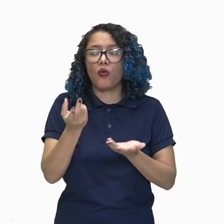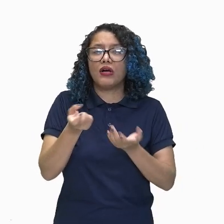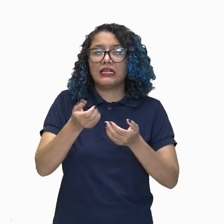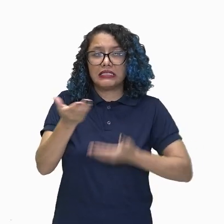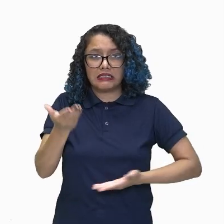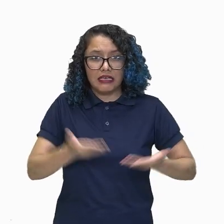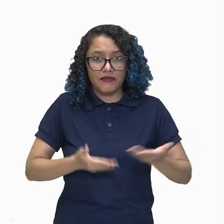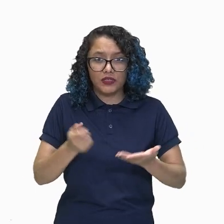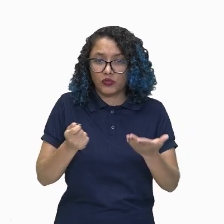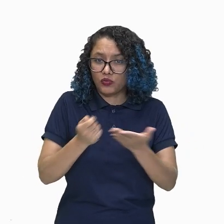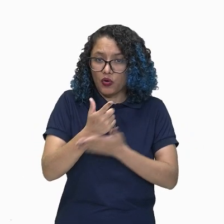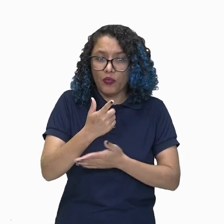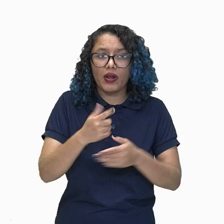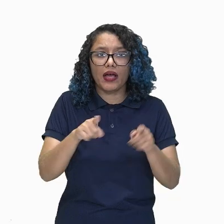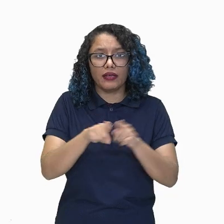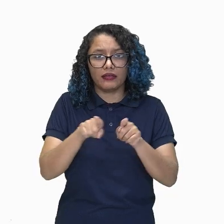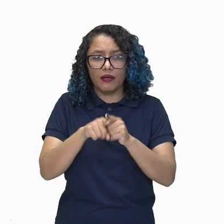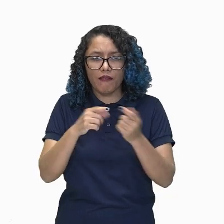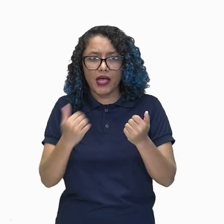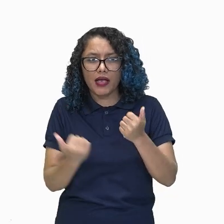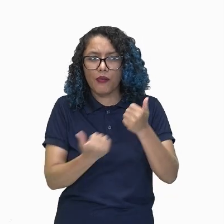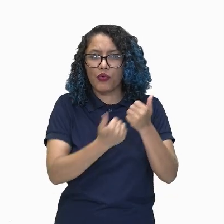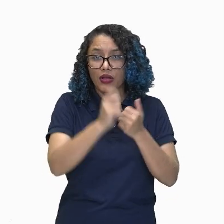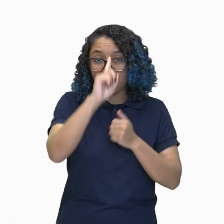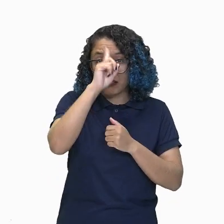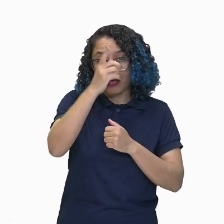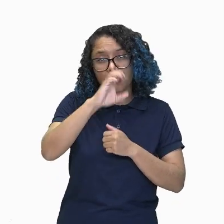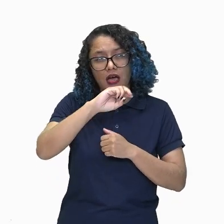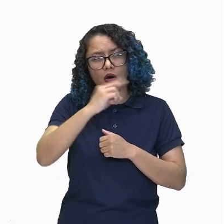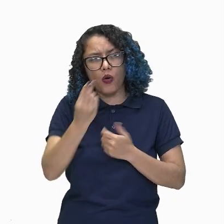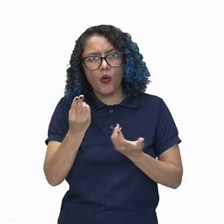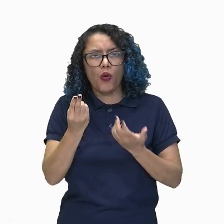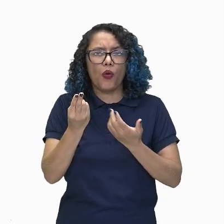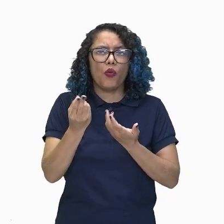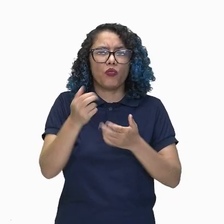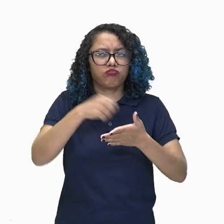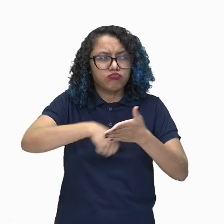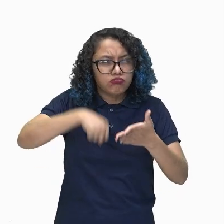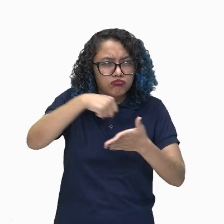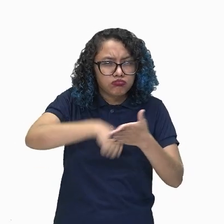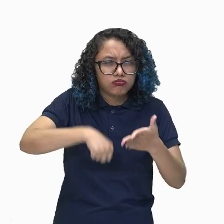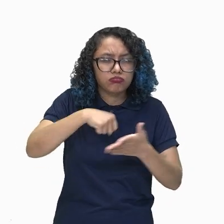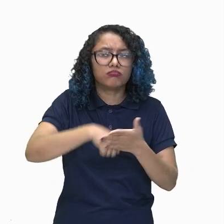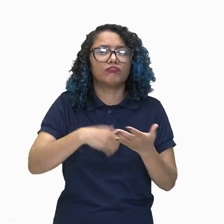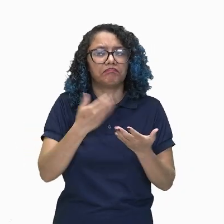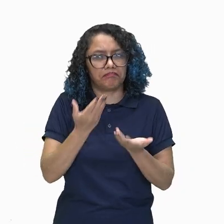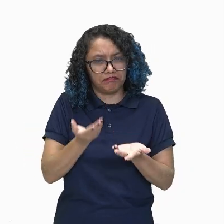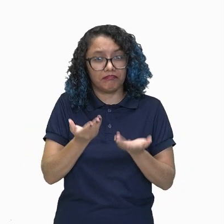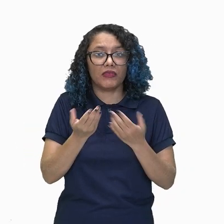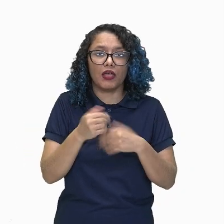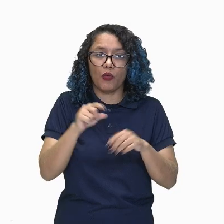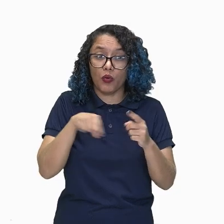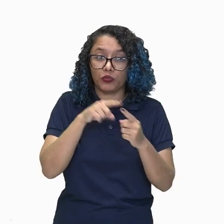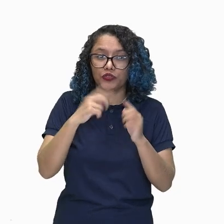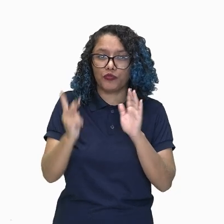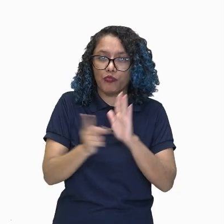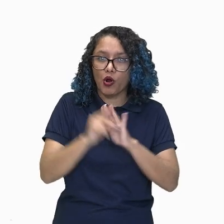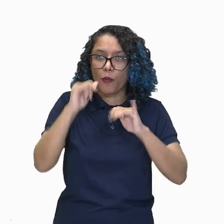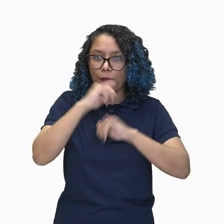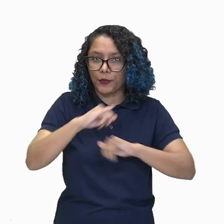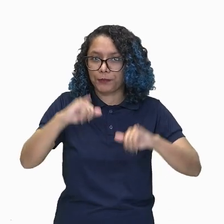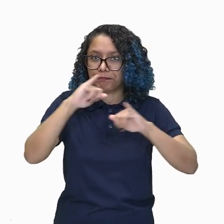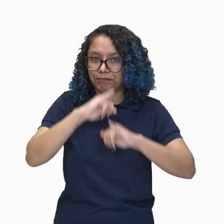apoiar ideias e causas. Então, observe que a propaganda ela tem esse propósito, essa finalidade